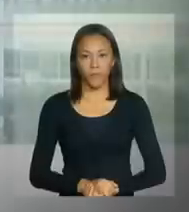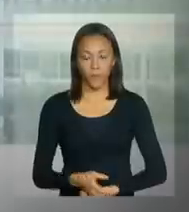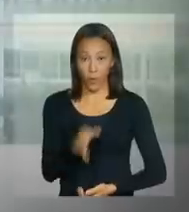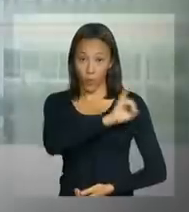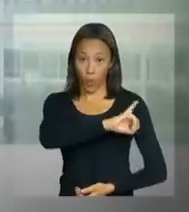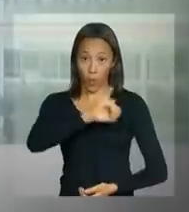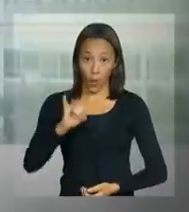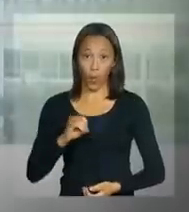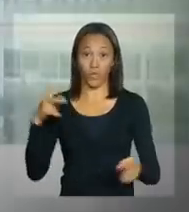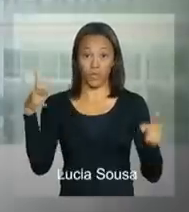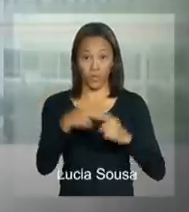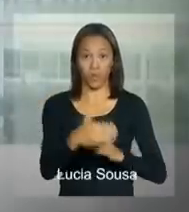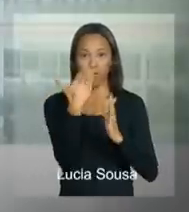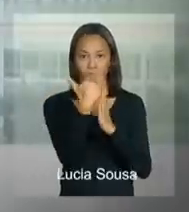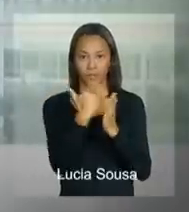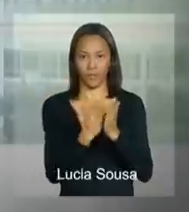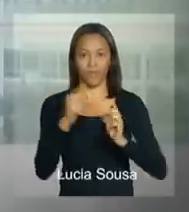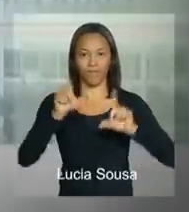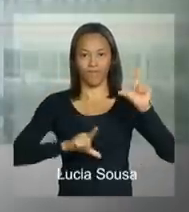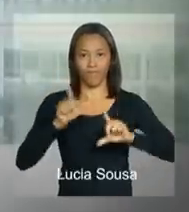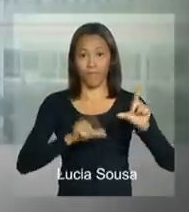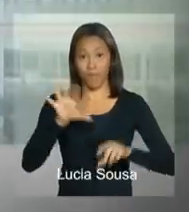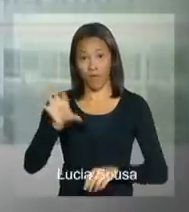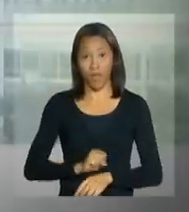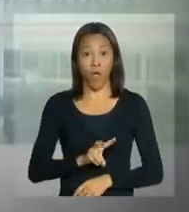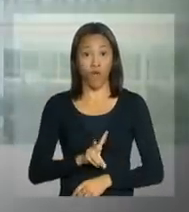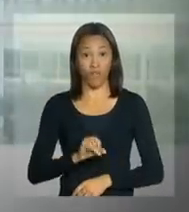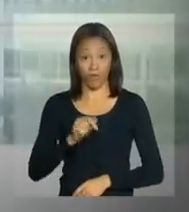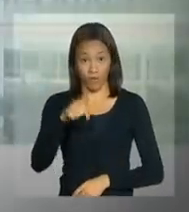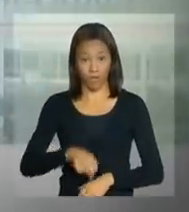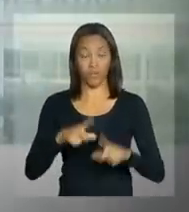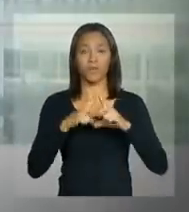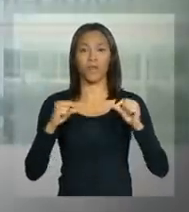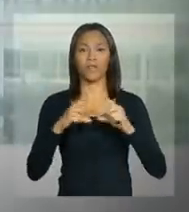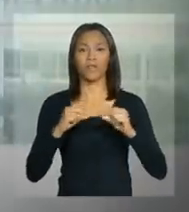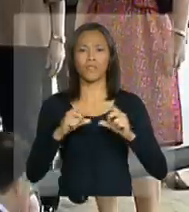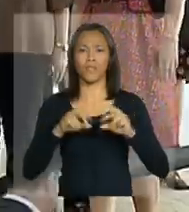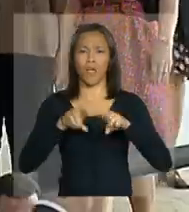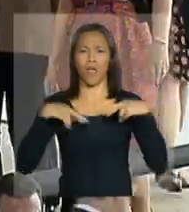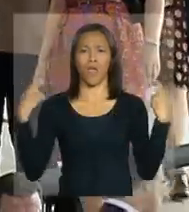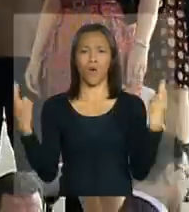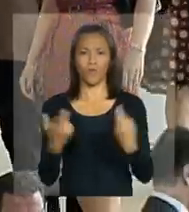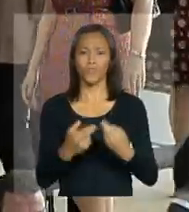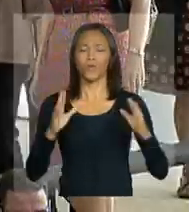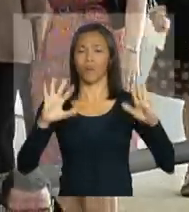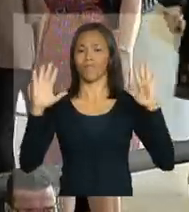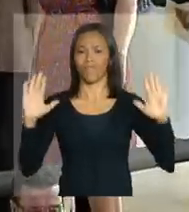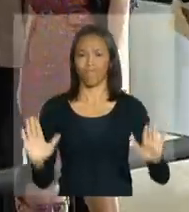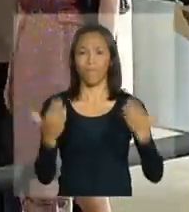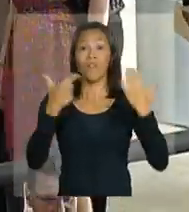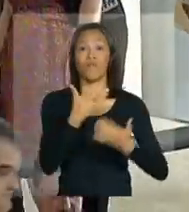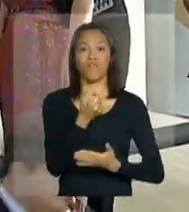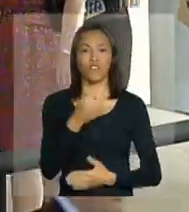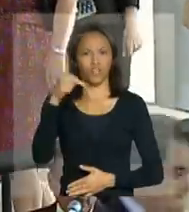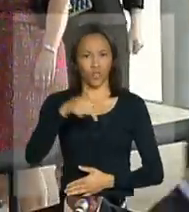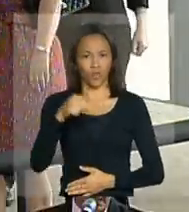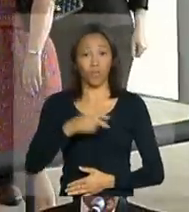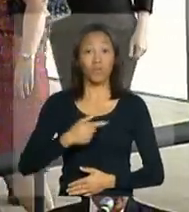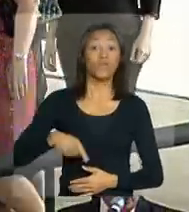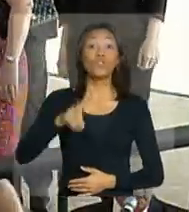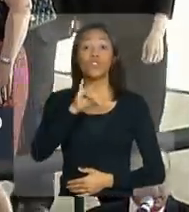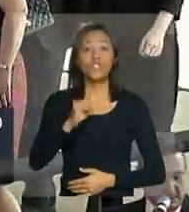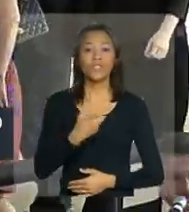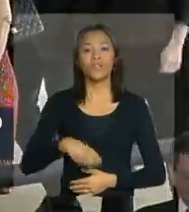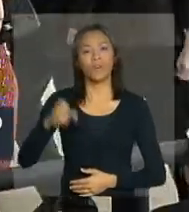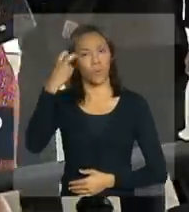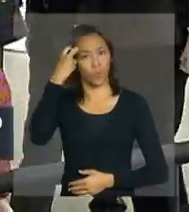Olá interrompemos a programação para transmitir ao vivo de Brasília a cerimônia em homenagem ao 20 de novembro Dia da Consciência